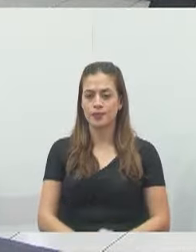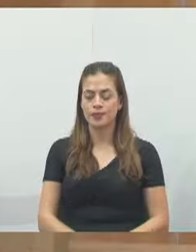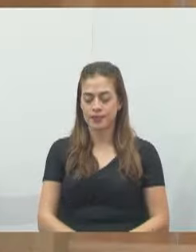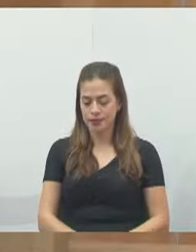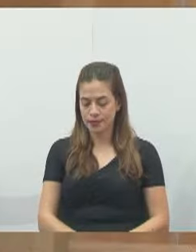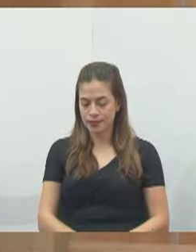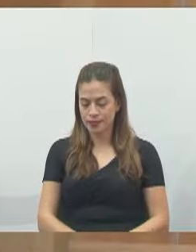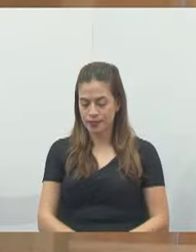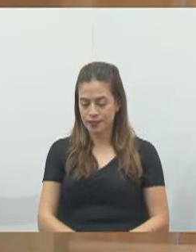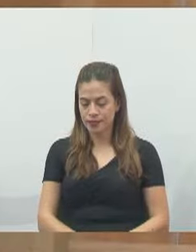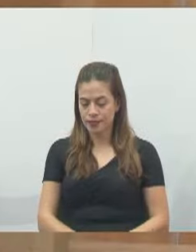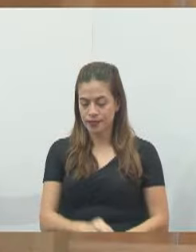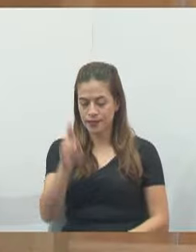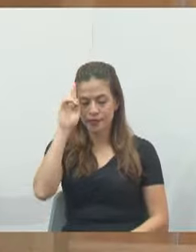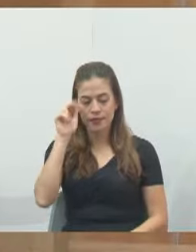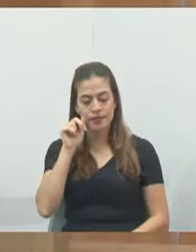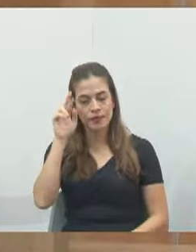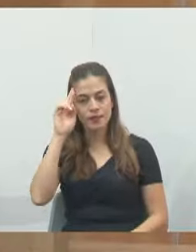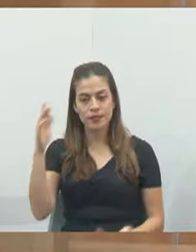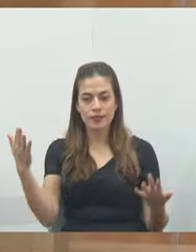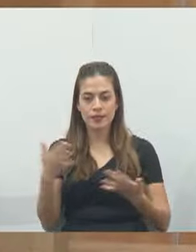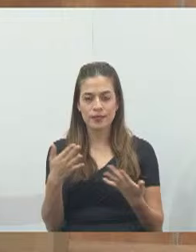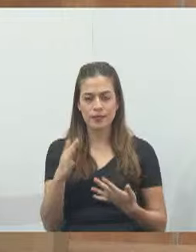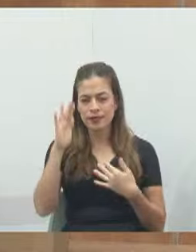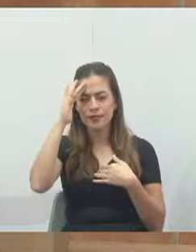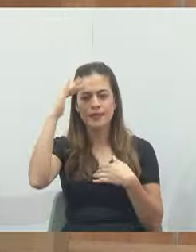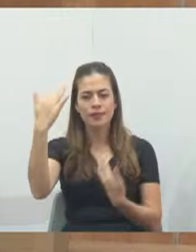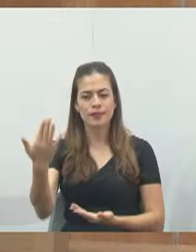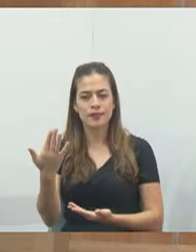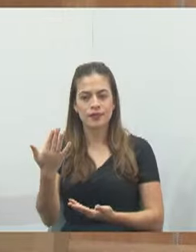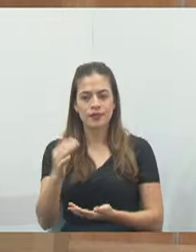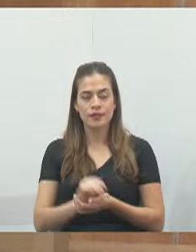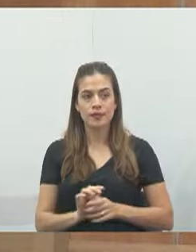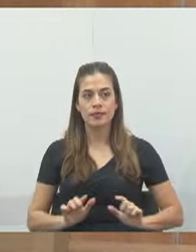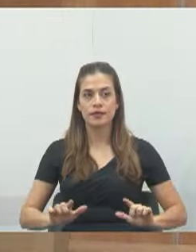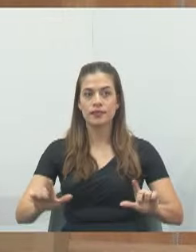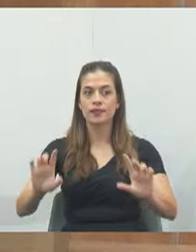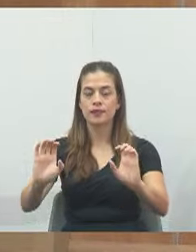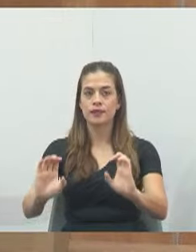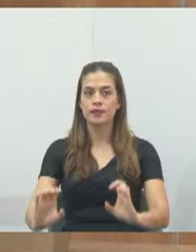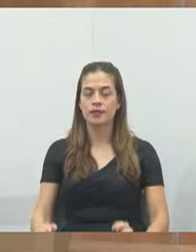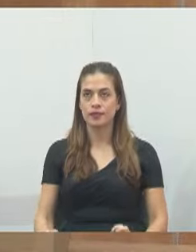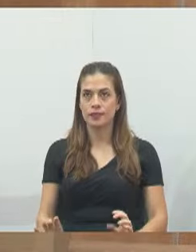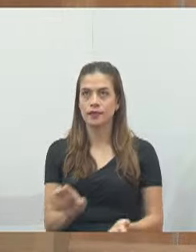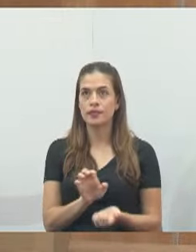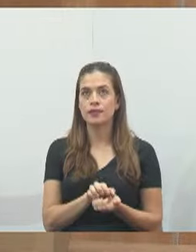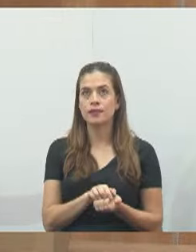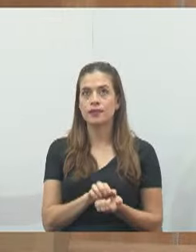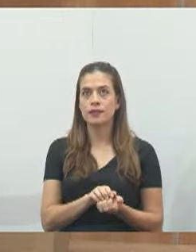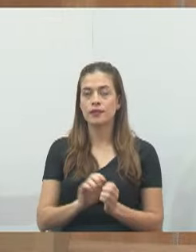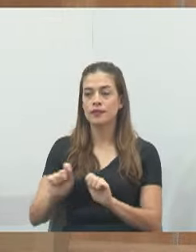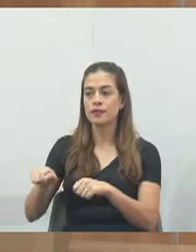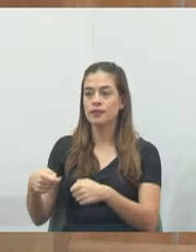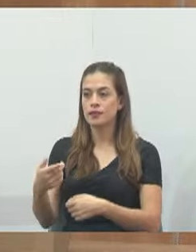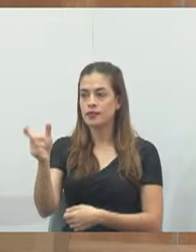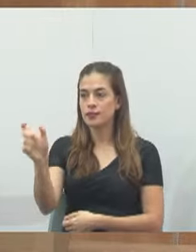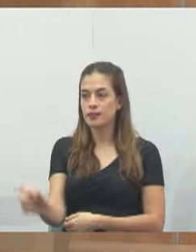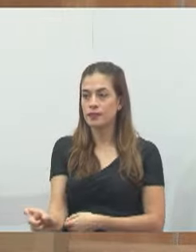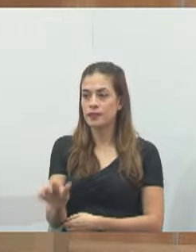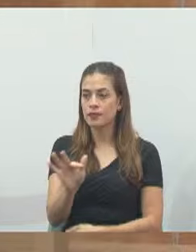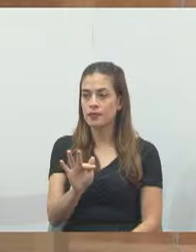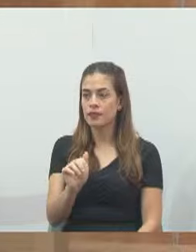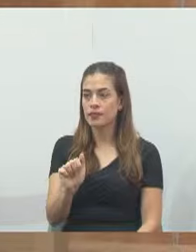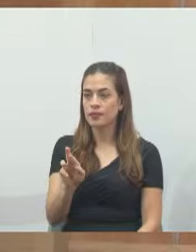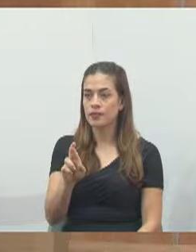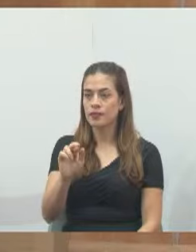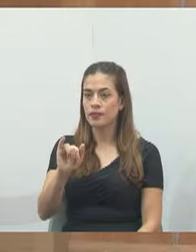Senhoras e senhores, sobre esta homenagem de hoje, trata-se do título de cidadão jacareiense concedido aqui ao senhor Fabrícios